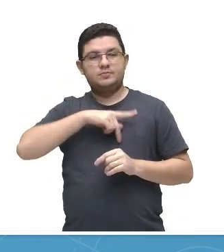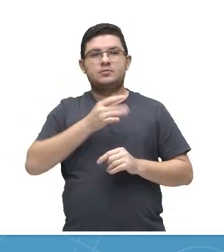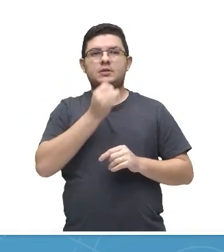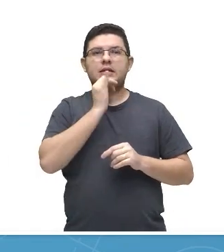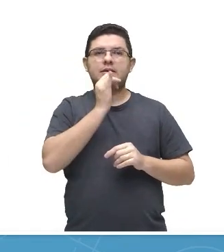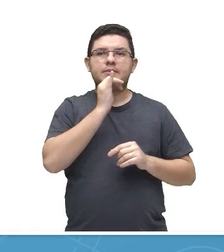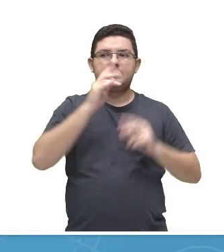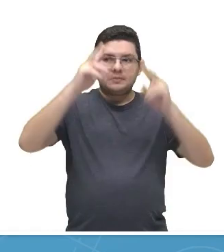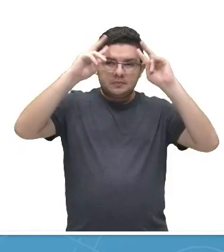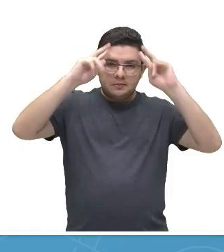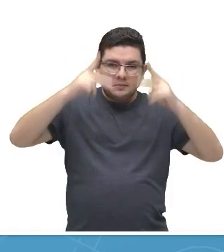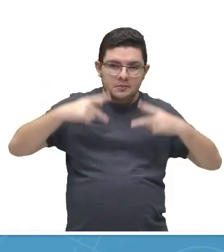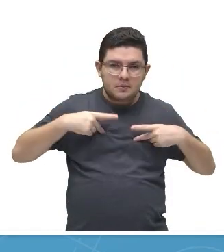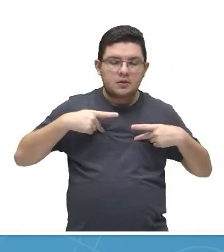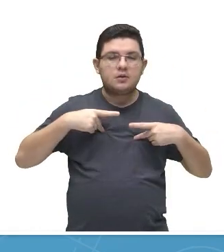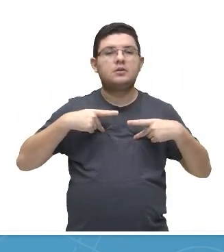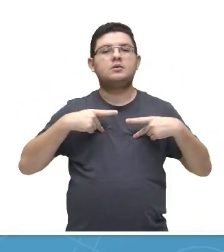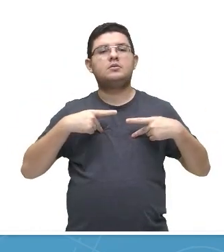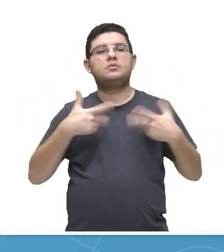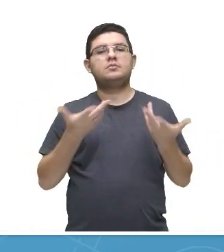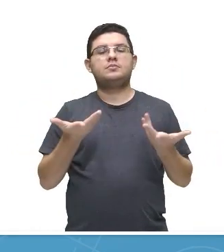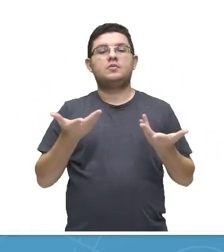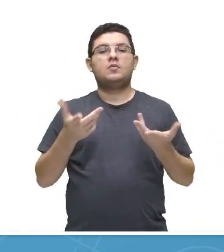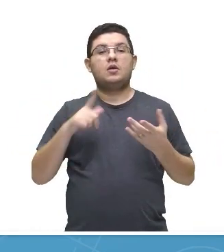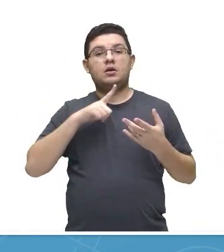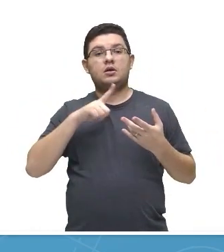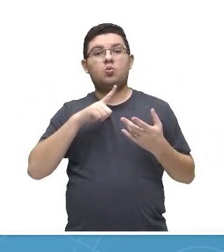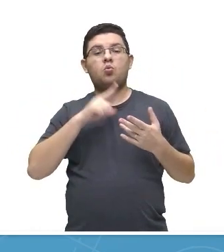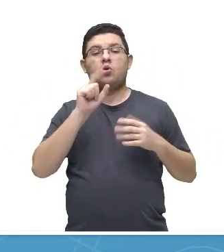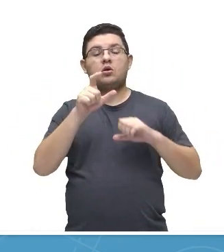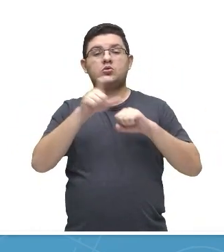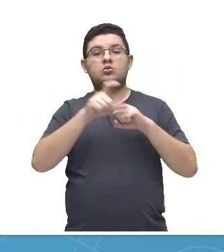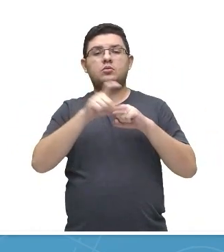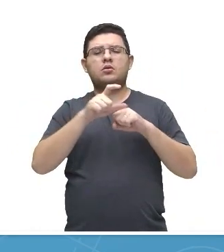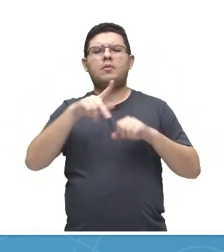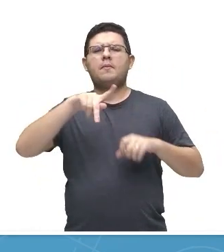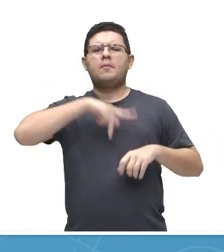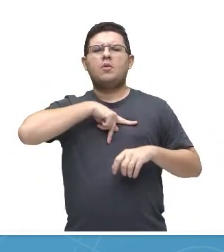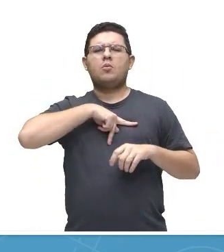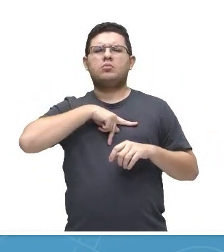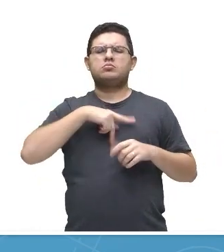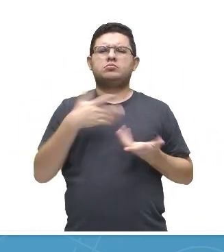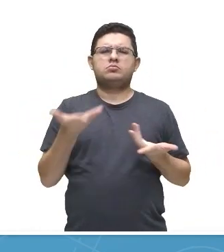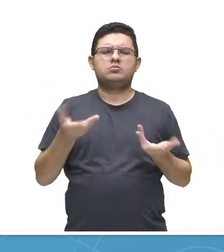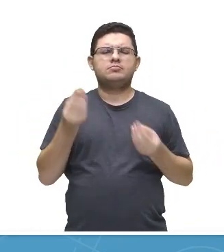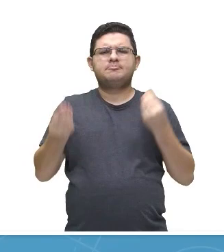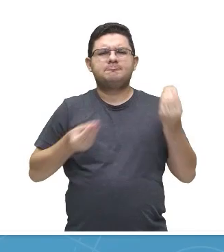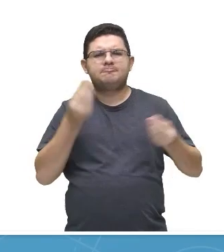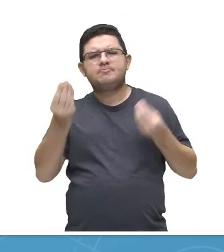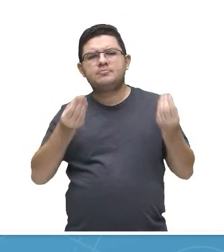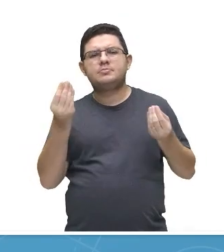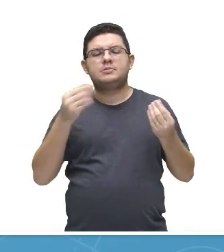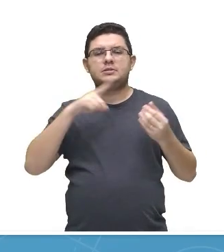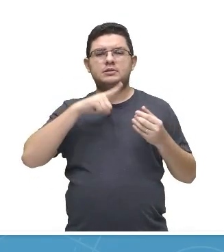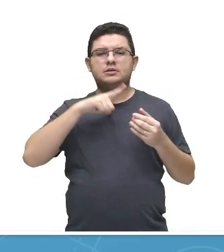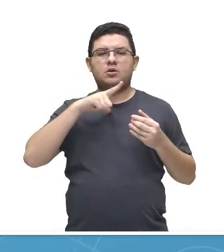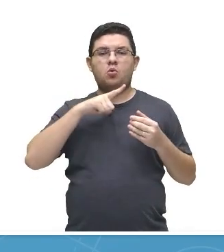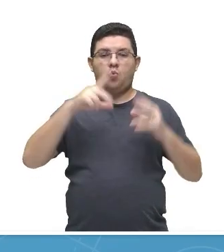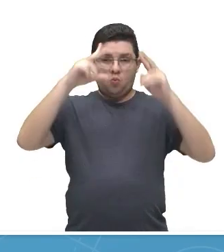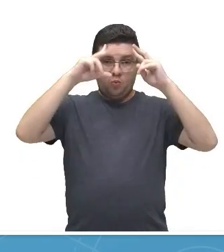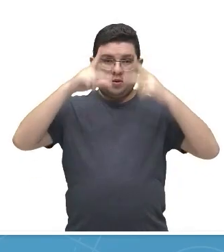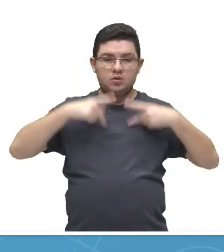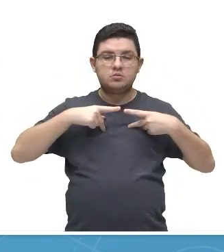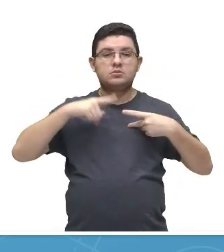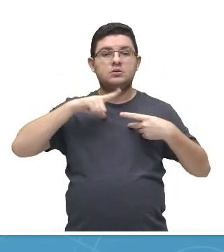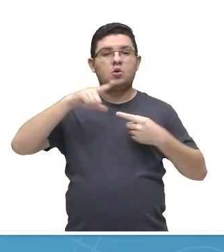humana. E aí, o substantivo próprio vai pensar, vai nomear um ser em particular dessa espécie